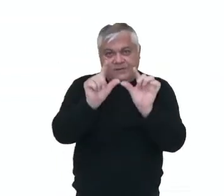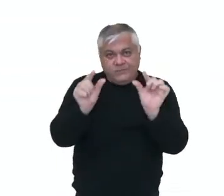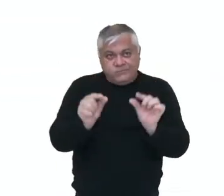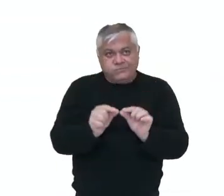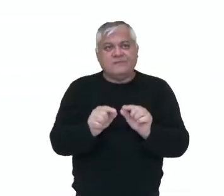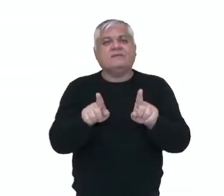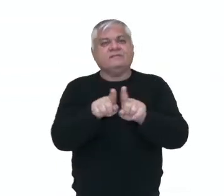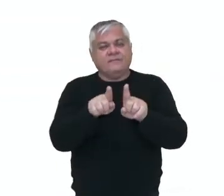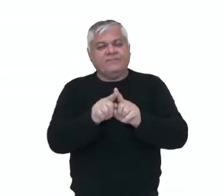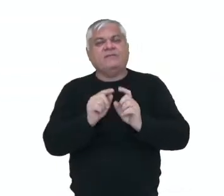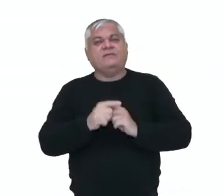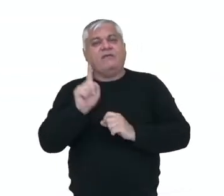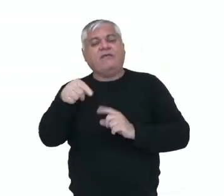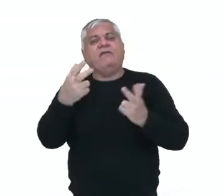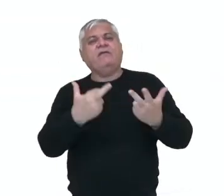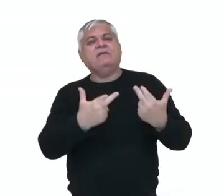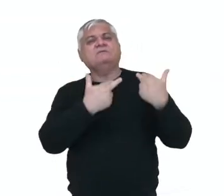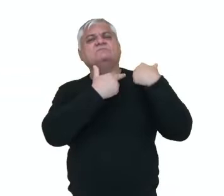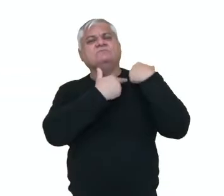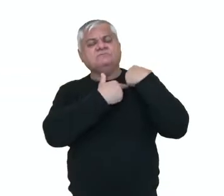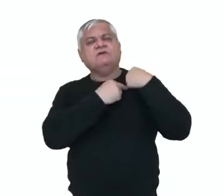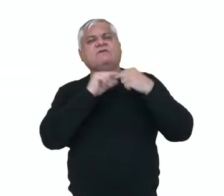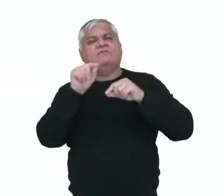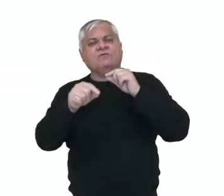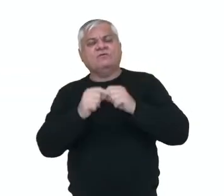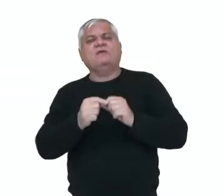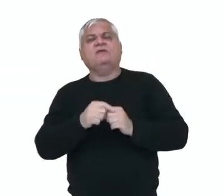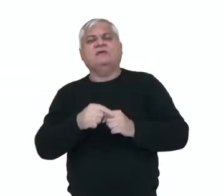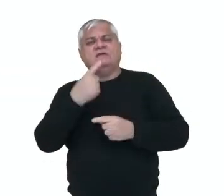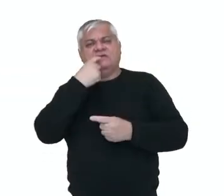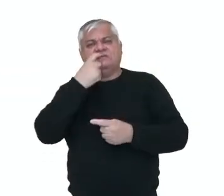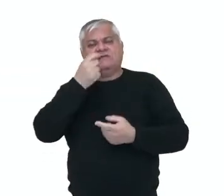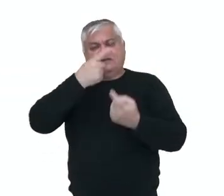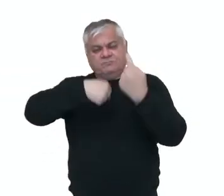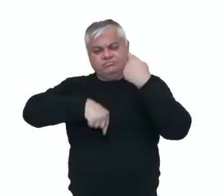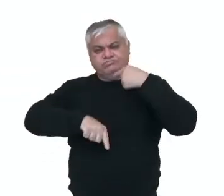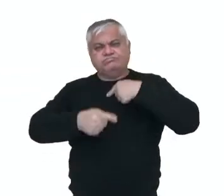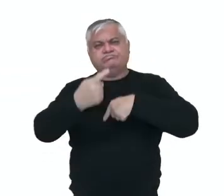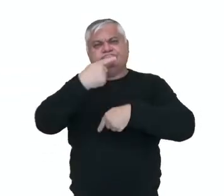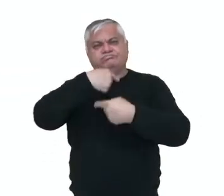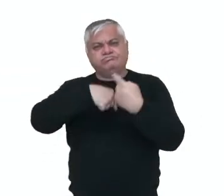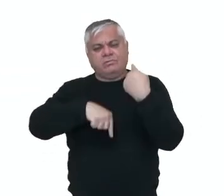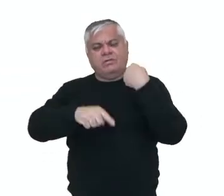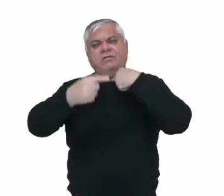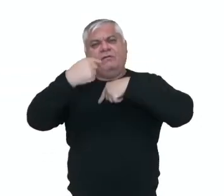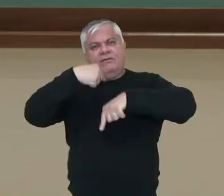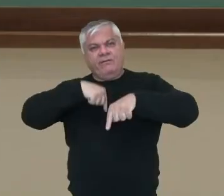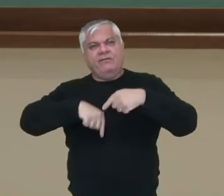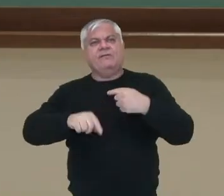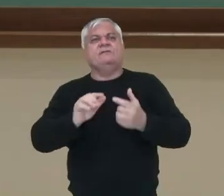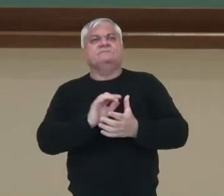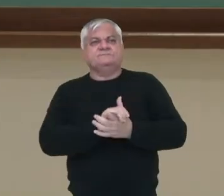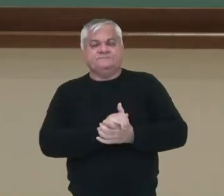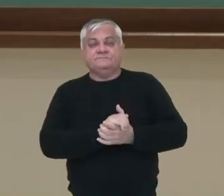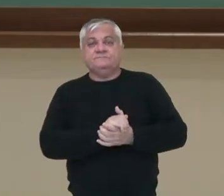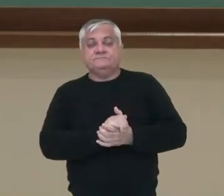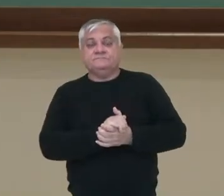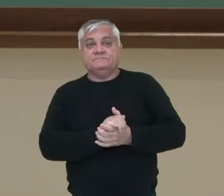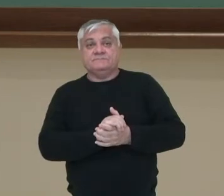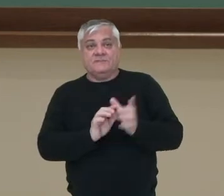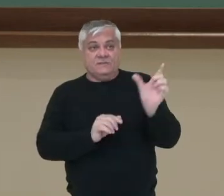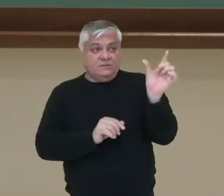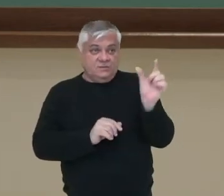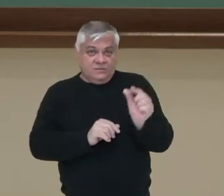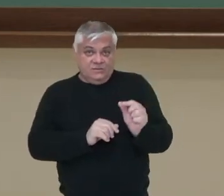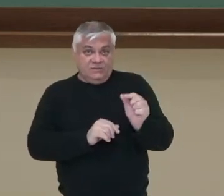são responsáveis, né, por enviar esse sangue para as regiões do corpo. Então, o ventrículo